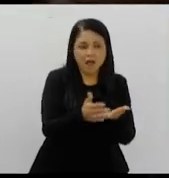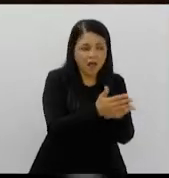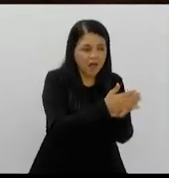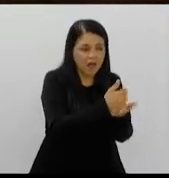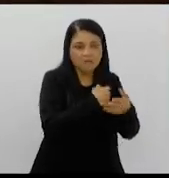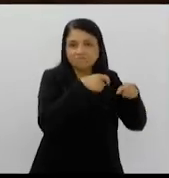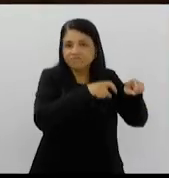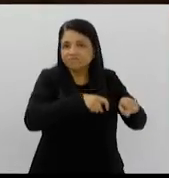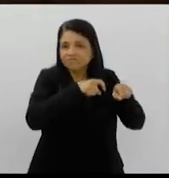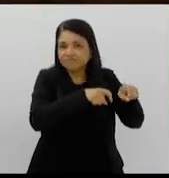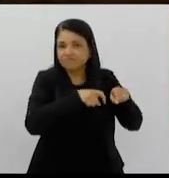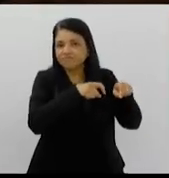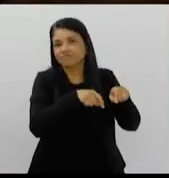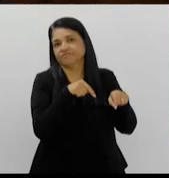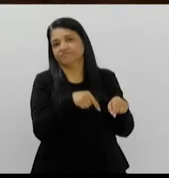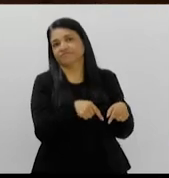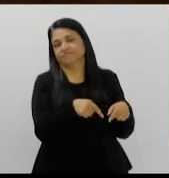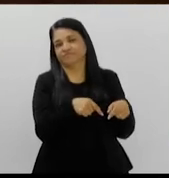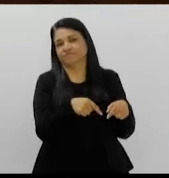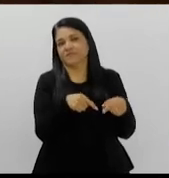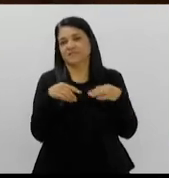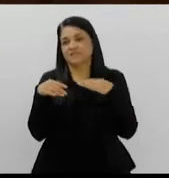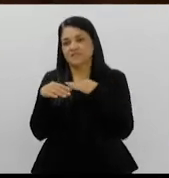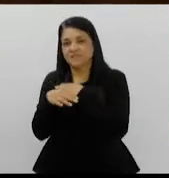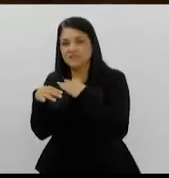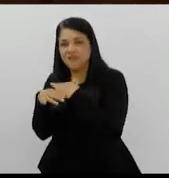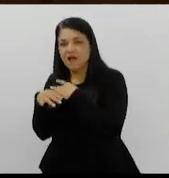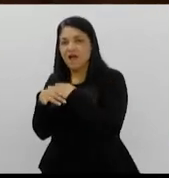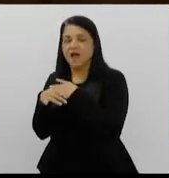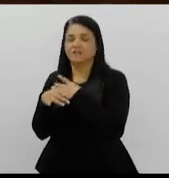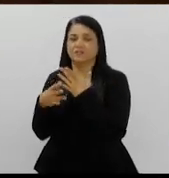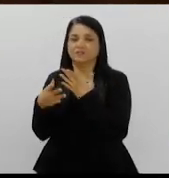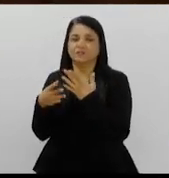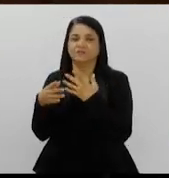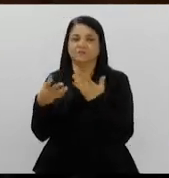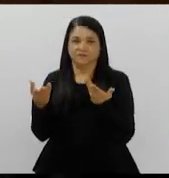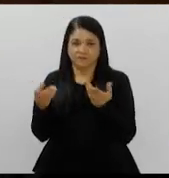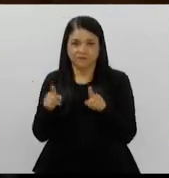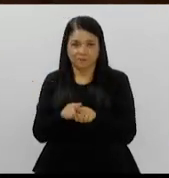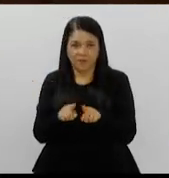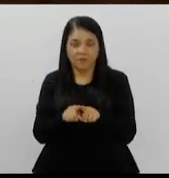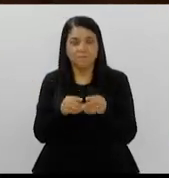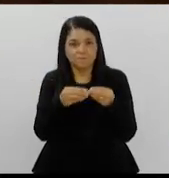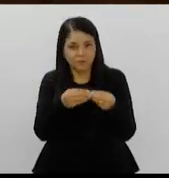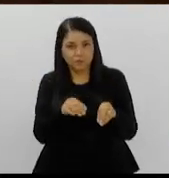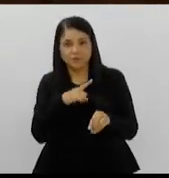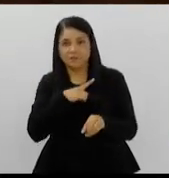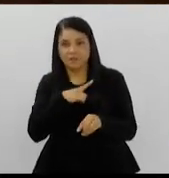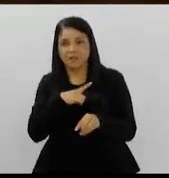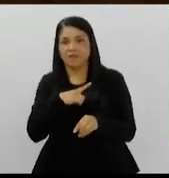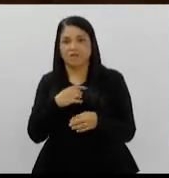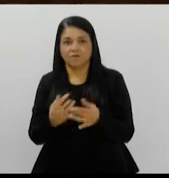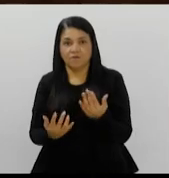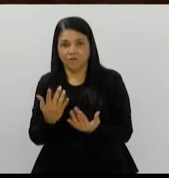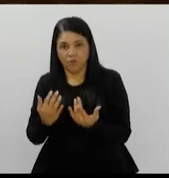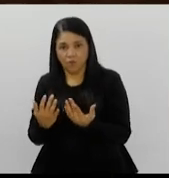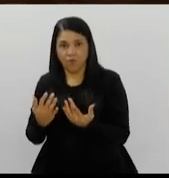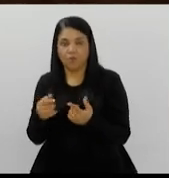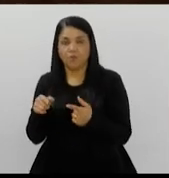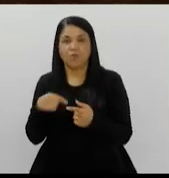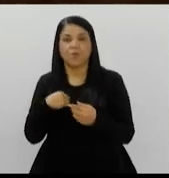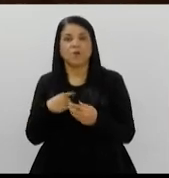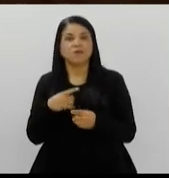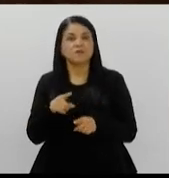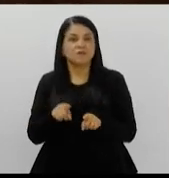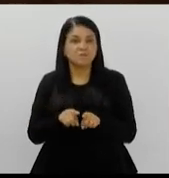no campo e que estão nas cidades, nas periferias, nas grandes cidades, enfim. E, sem dúvidas, o grande